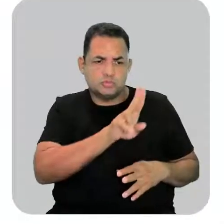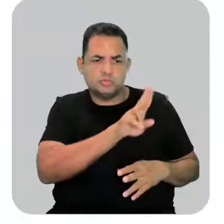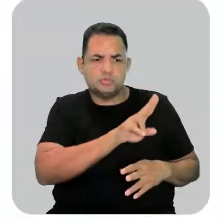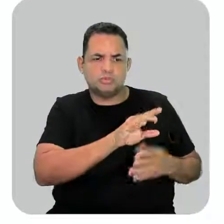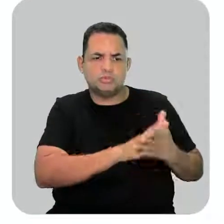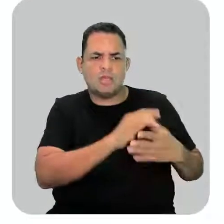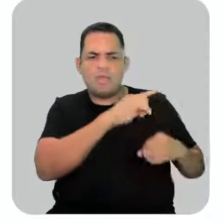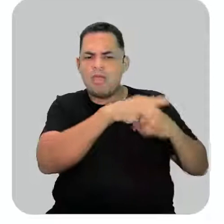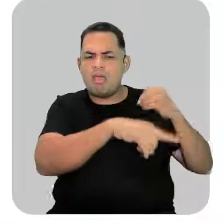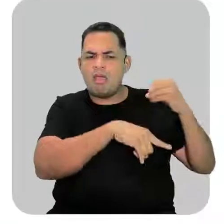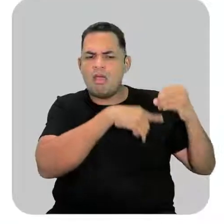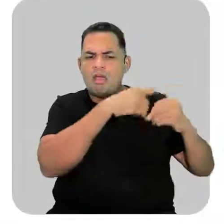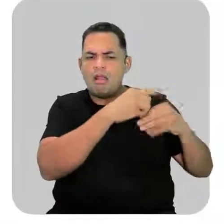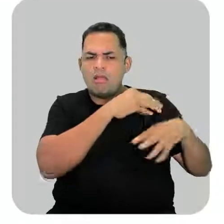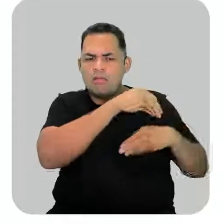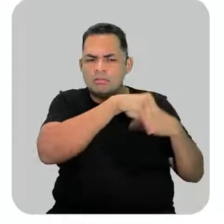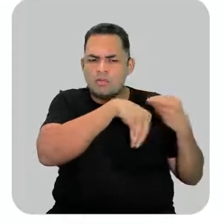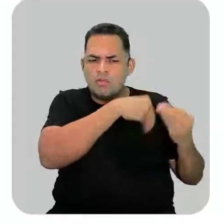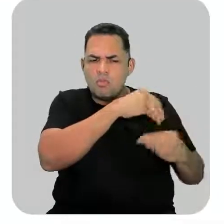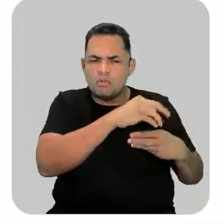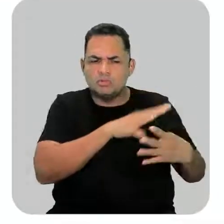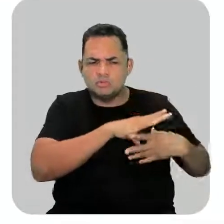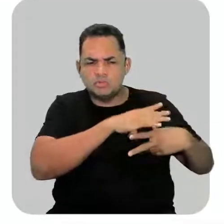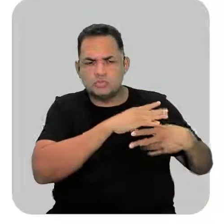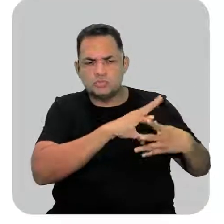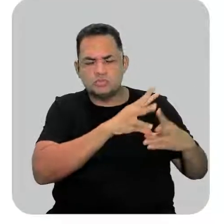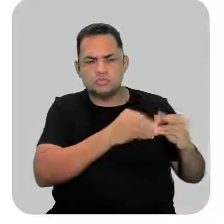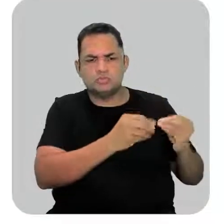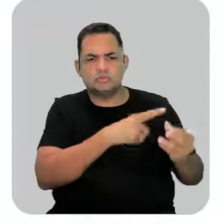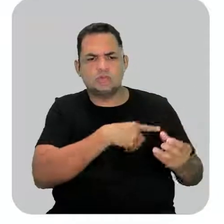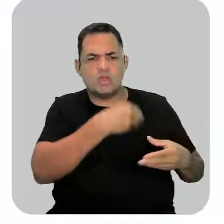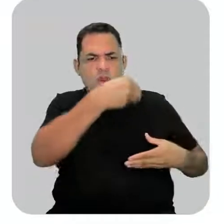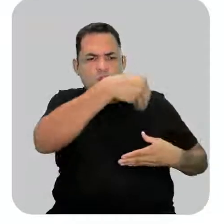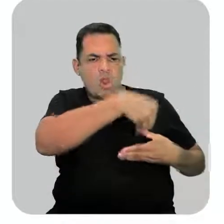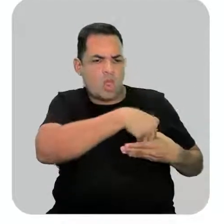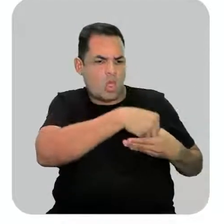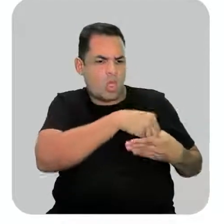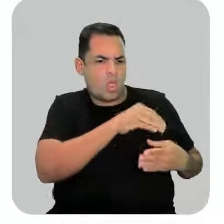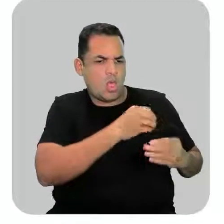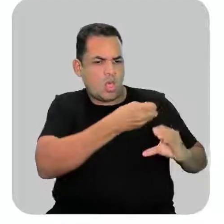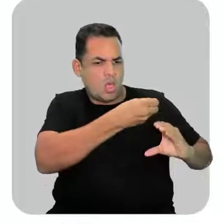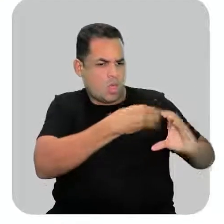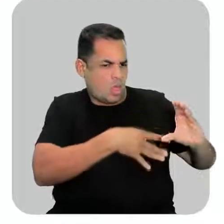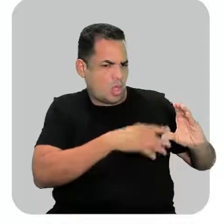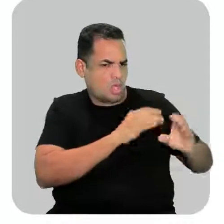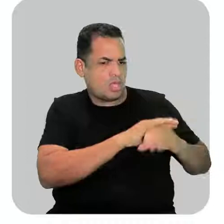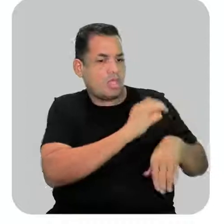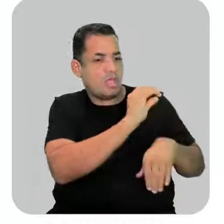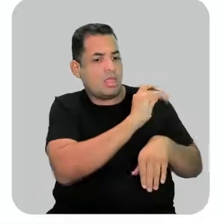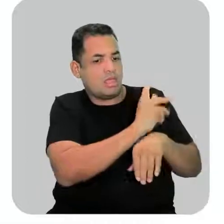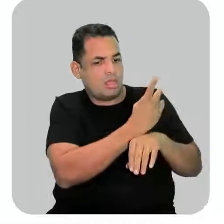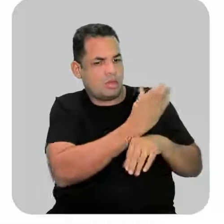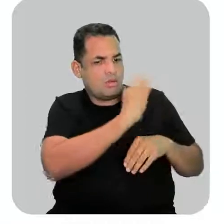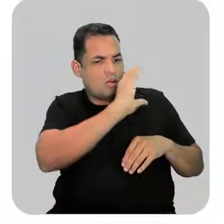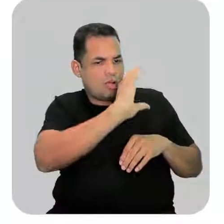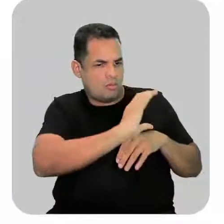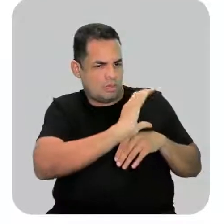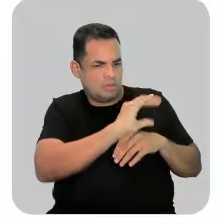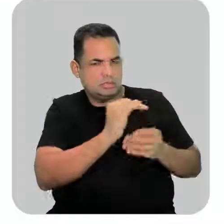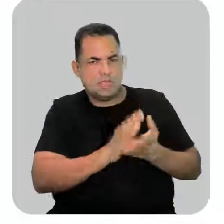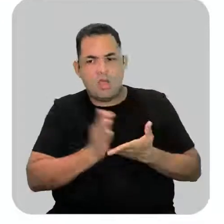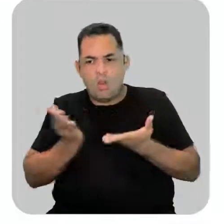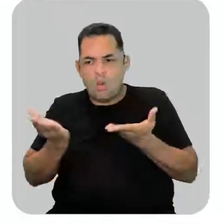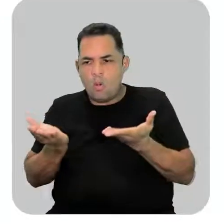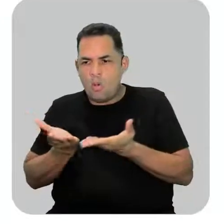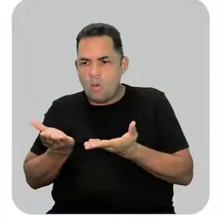aqueles átomos todinhos, aqueles compostos todinhos, fazem parte da função hidrocarboneto. Hoje a gente